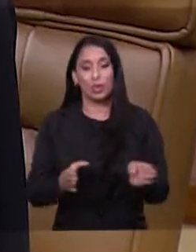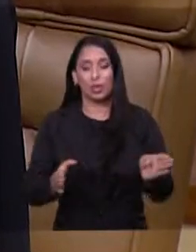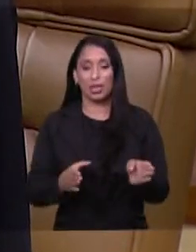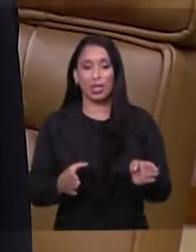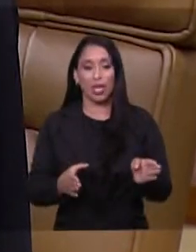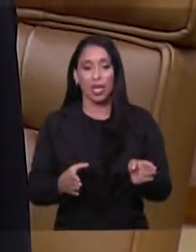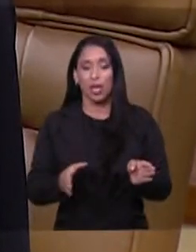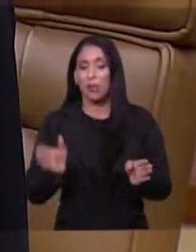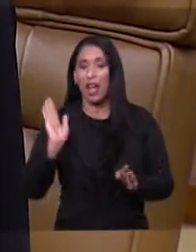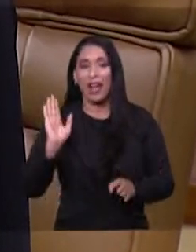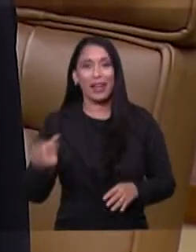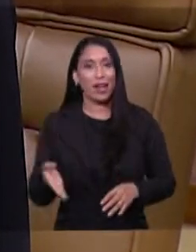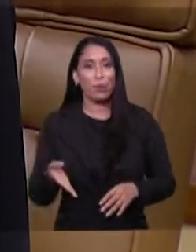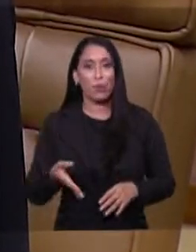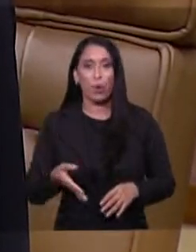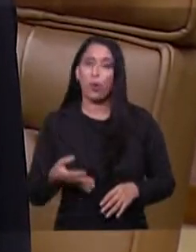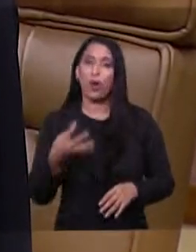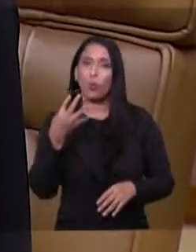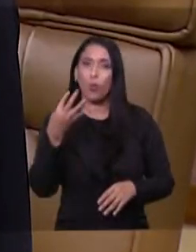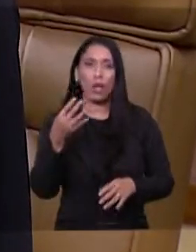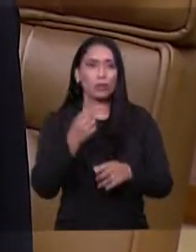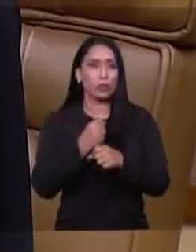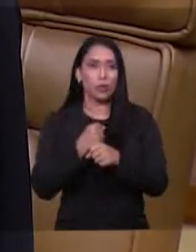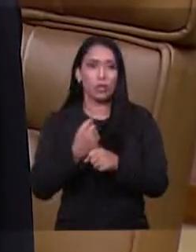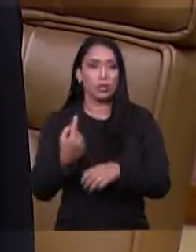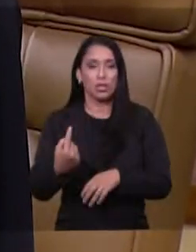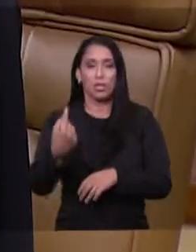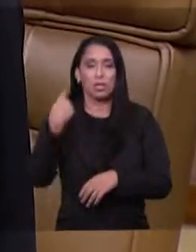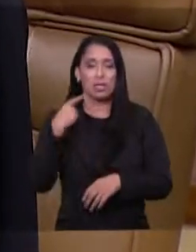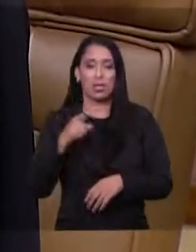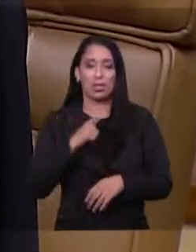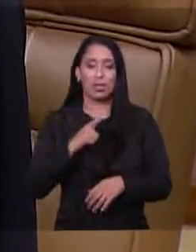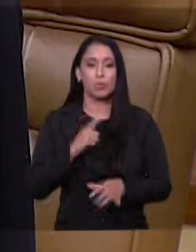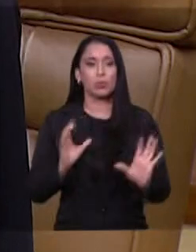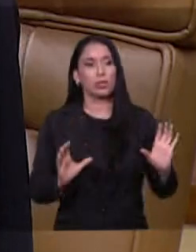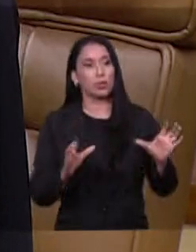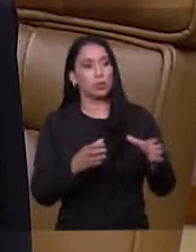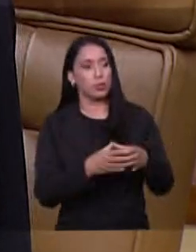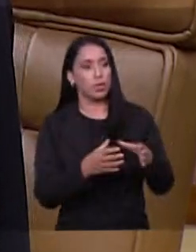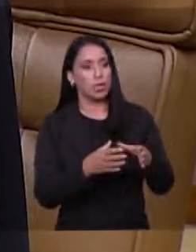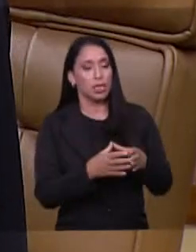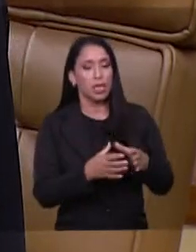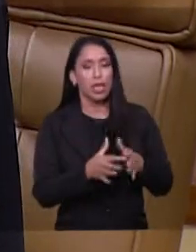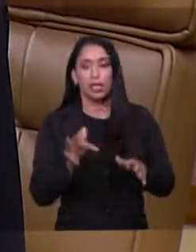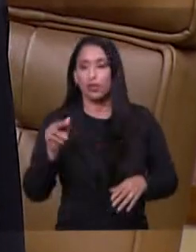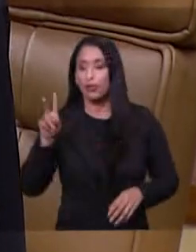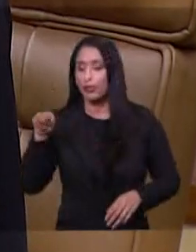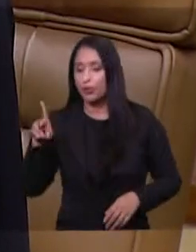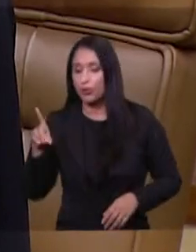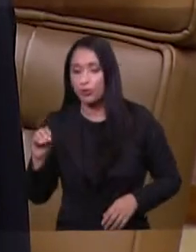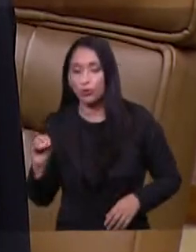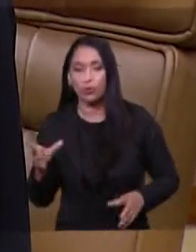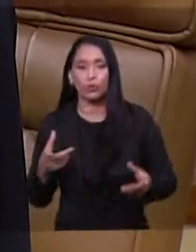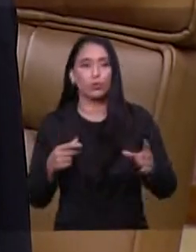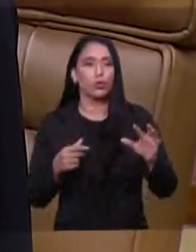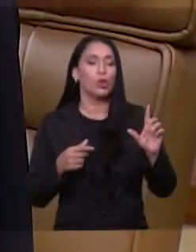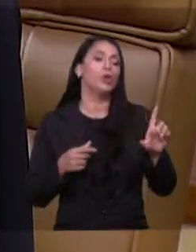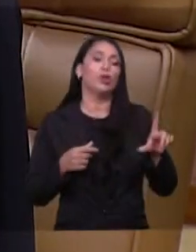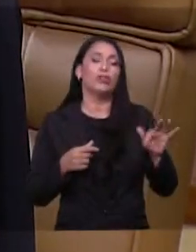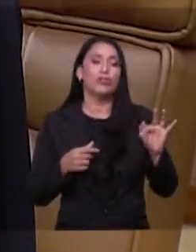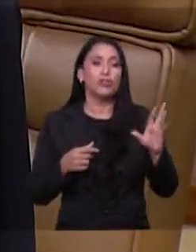4 anos, para que as comunidades de fundos de Passos e Fechos possam ser reconhecidas e regularizem as áreas as quais historicamente